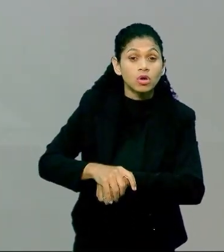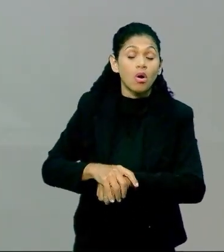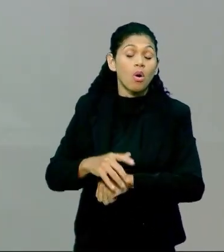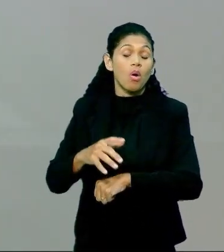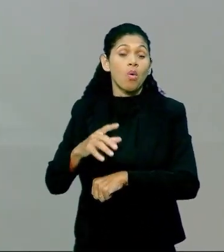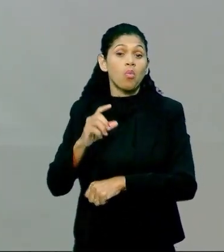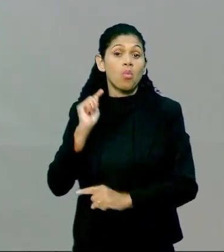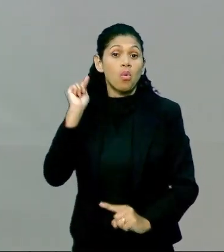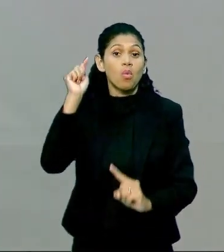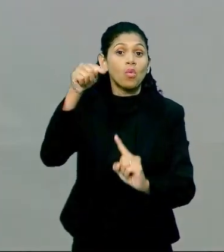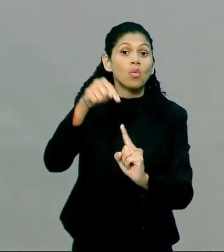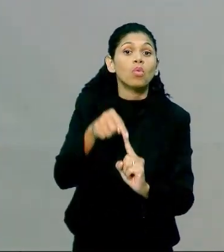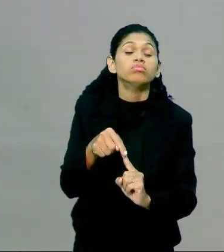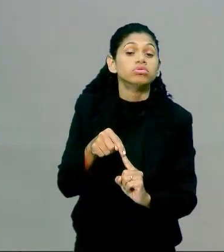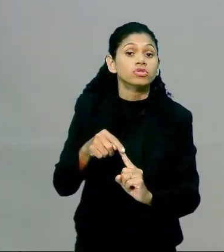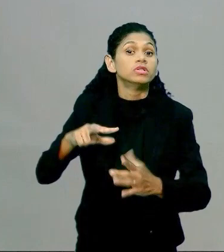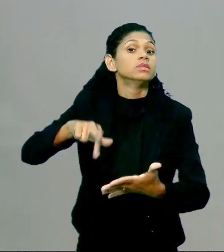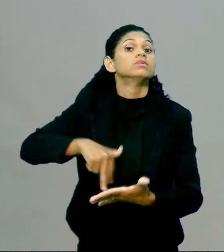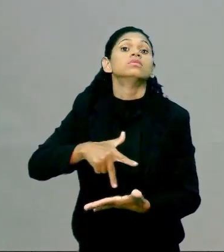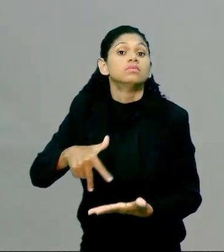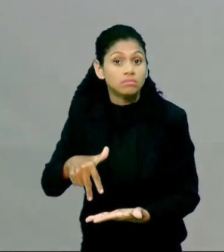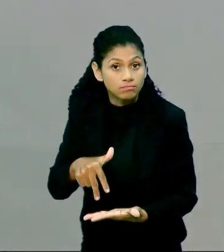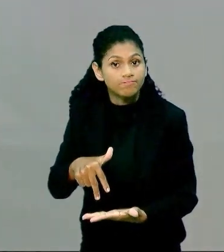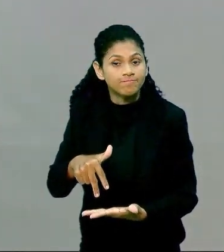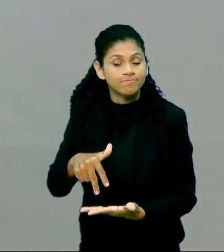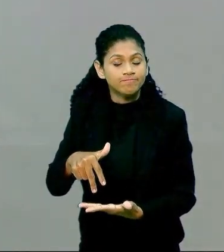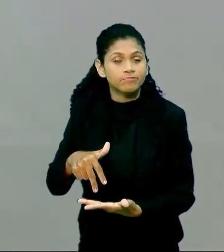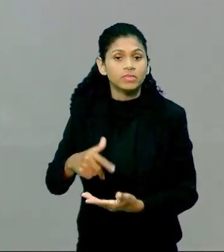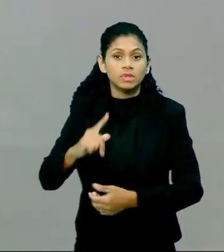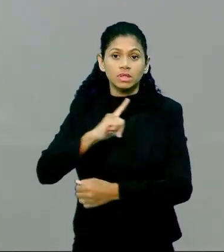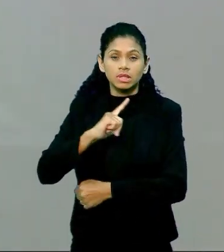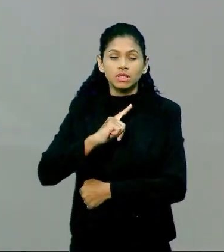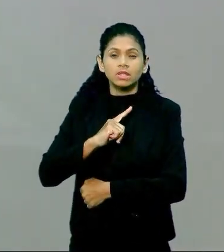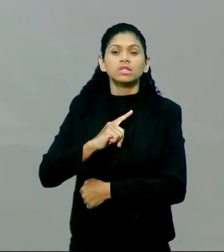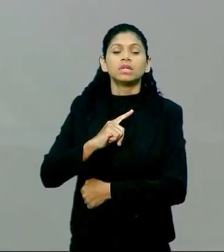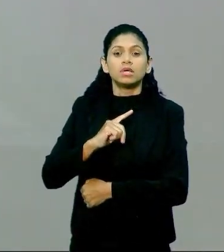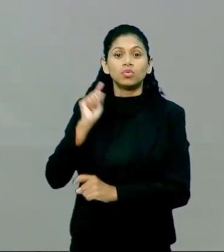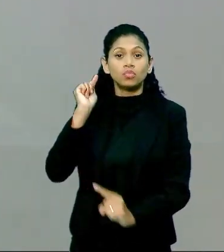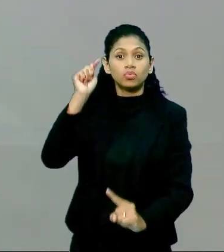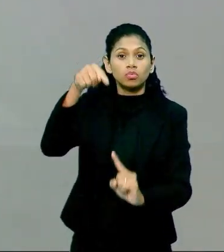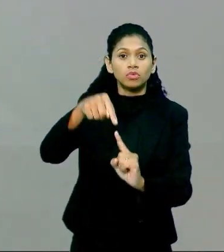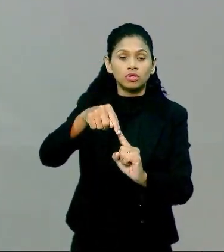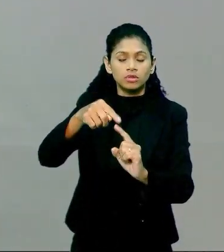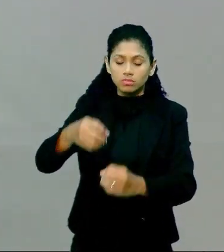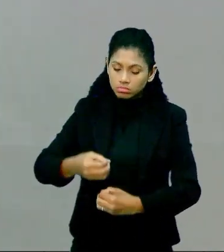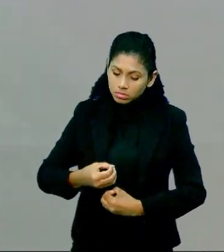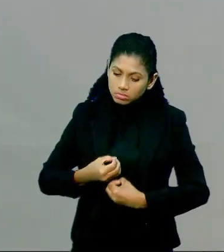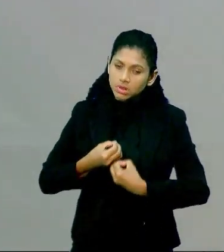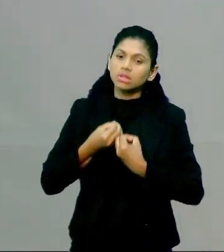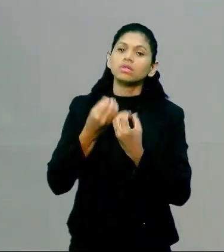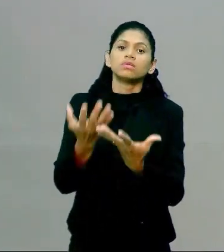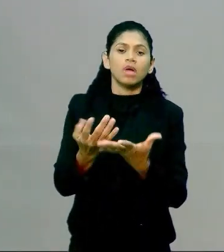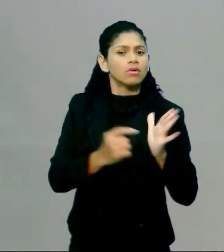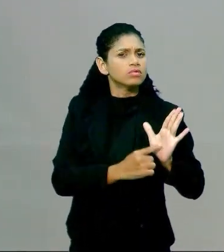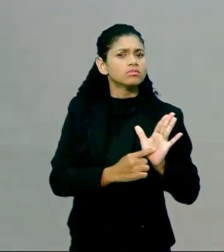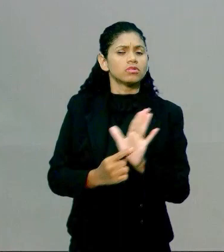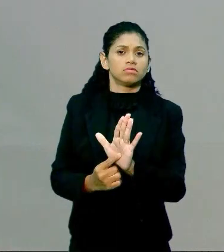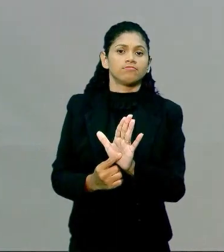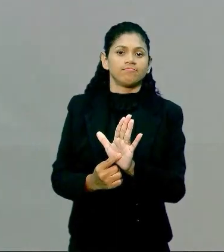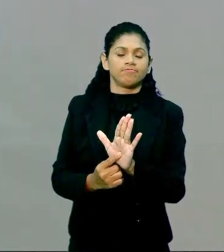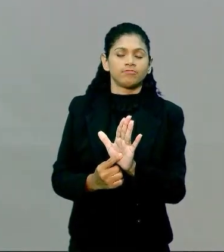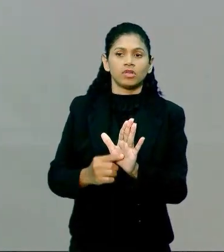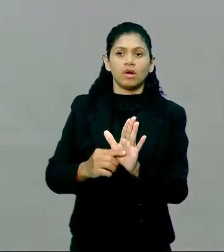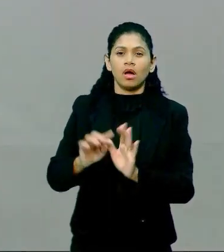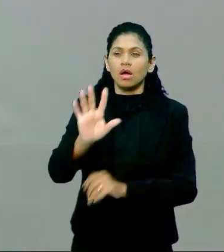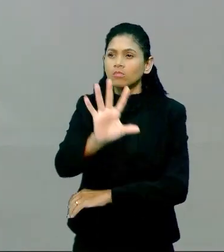é o direcionamento da dança. A dança, ela vai ter essa função de expressar, ela vai fazer um mapeamento identitário. Se